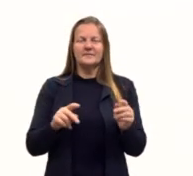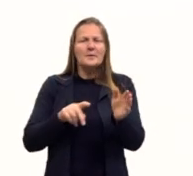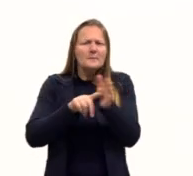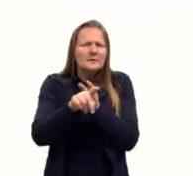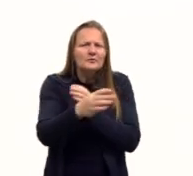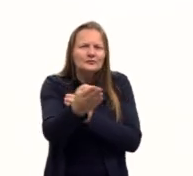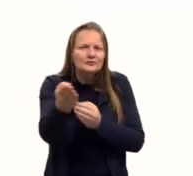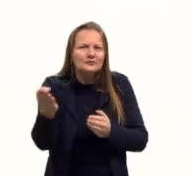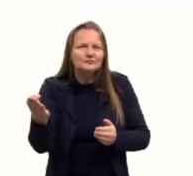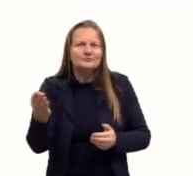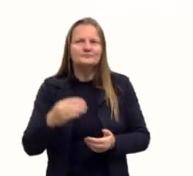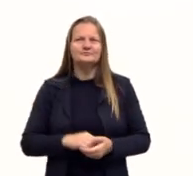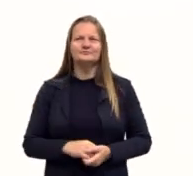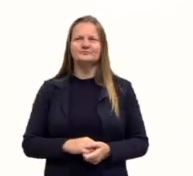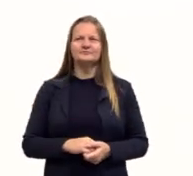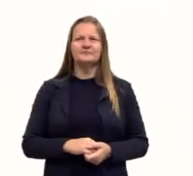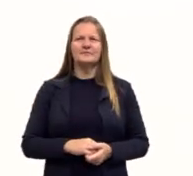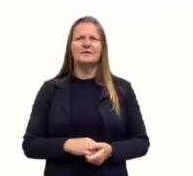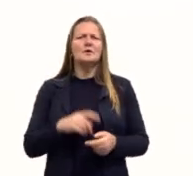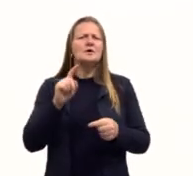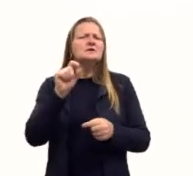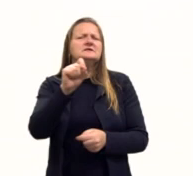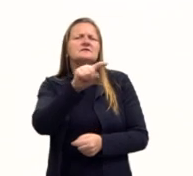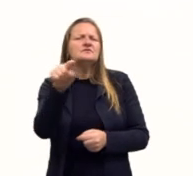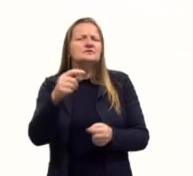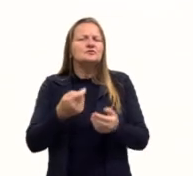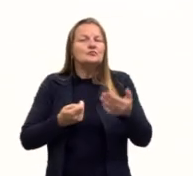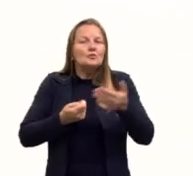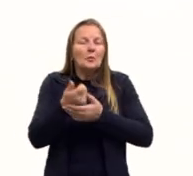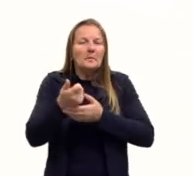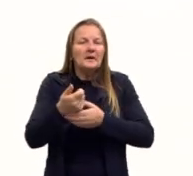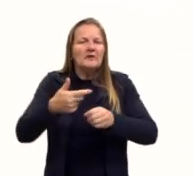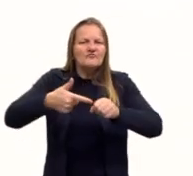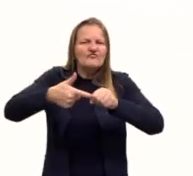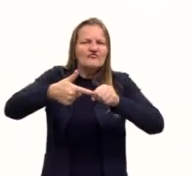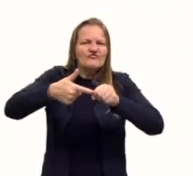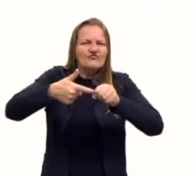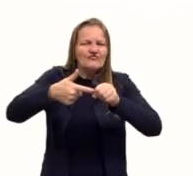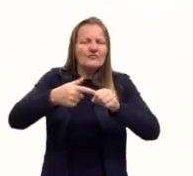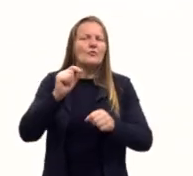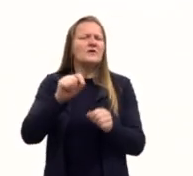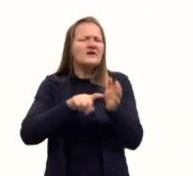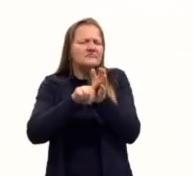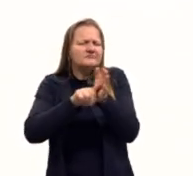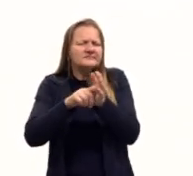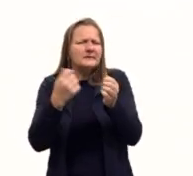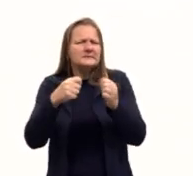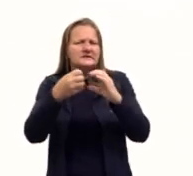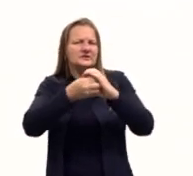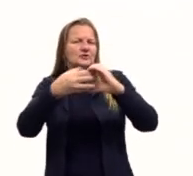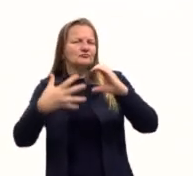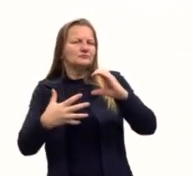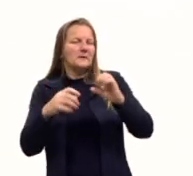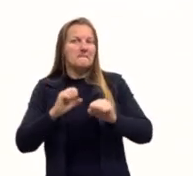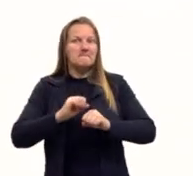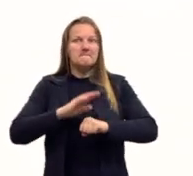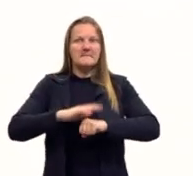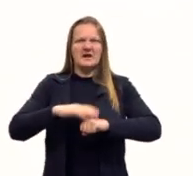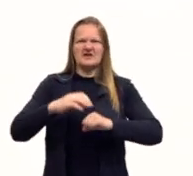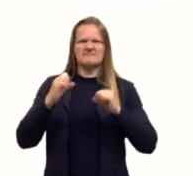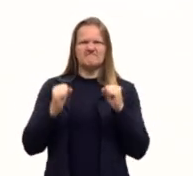pergunta para vocês né É para comprar uma furadeira o que devo analisar para que ela seja mais forte